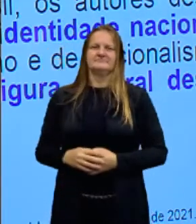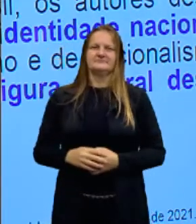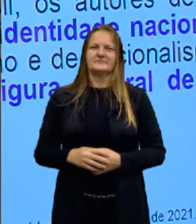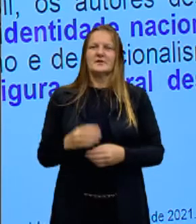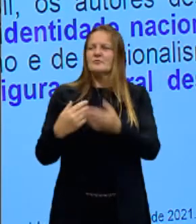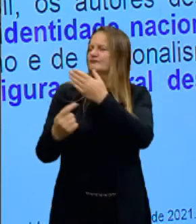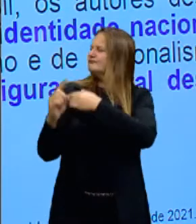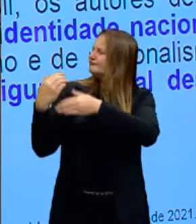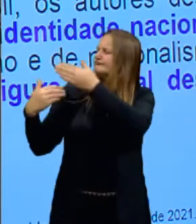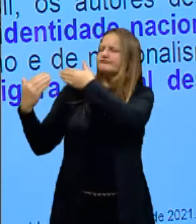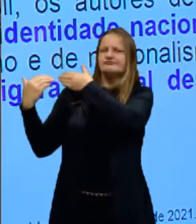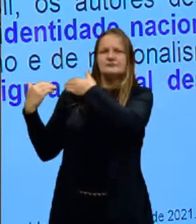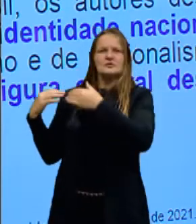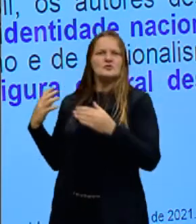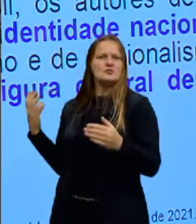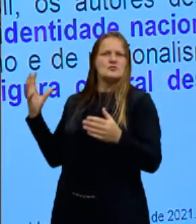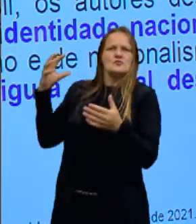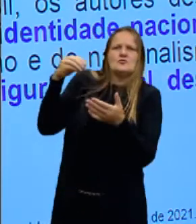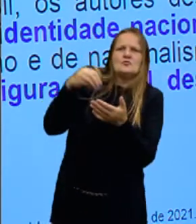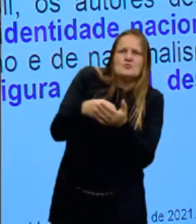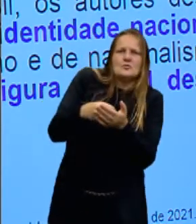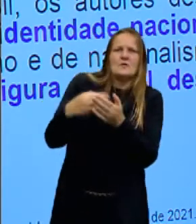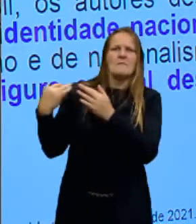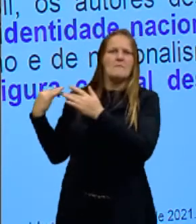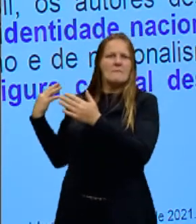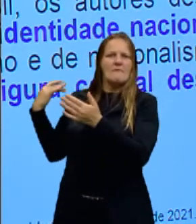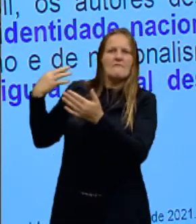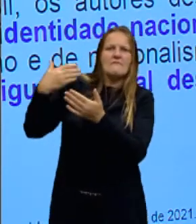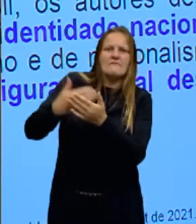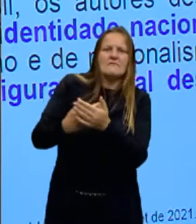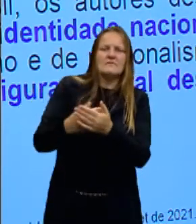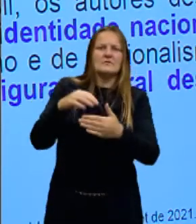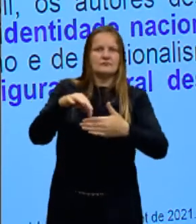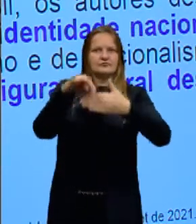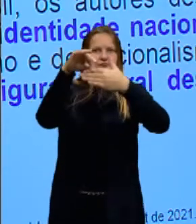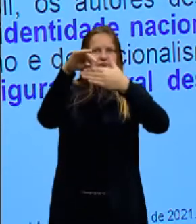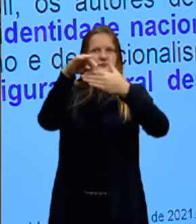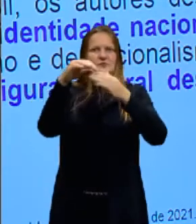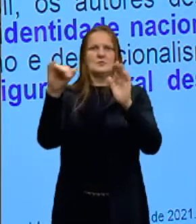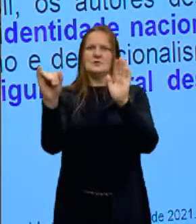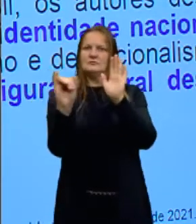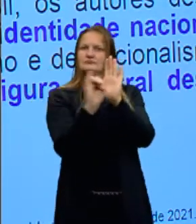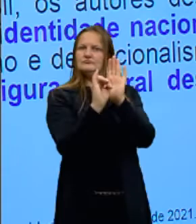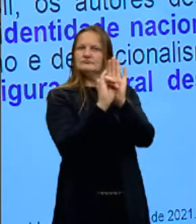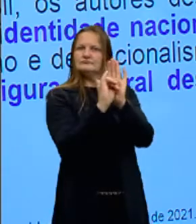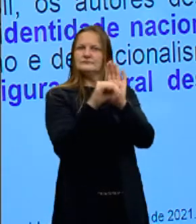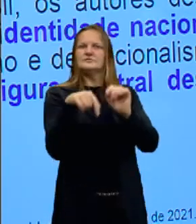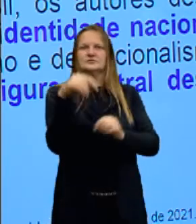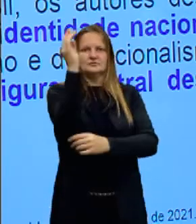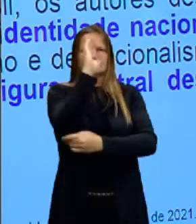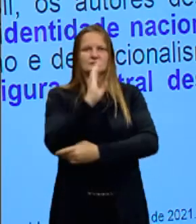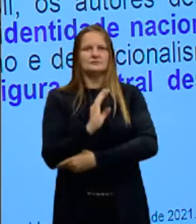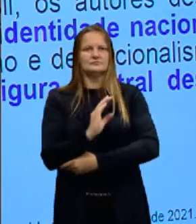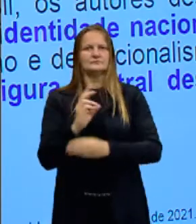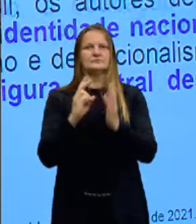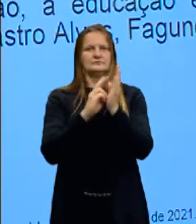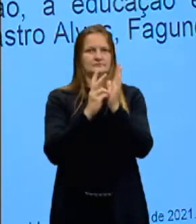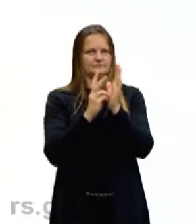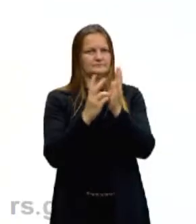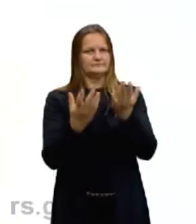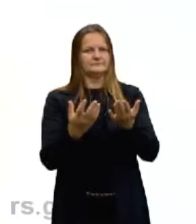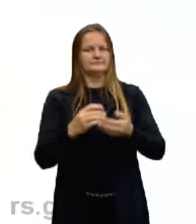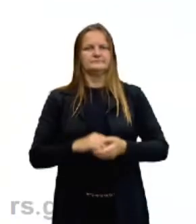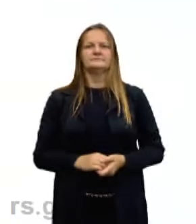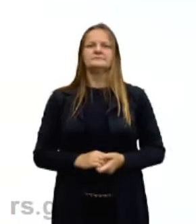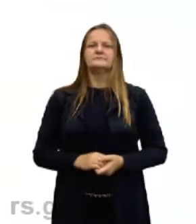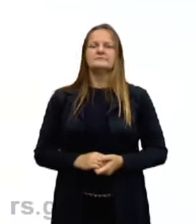nesse passado e colocar no índio e na nessa figura como identidade do Brasil tá certo